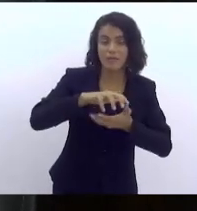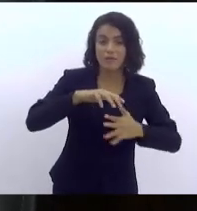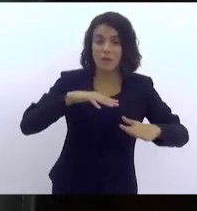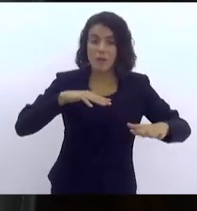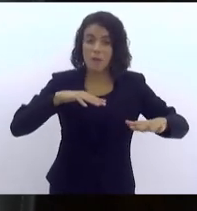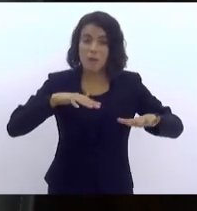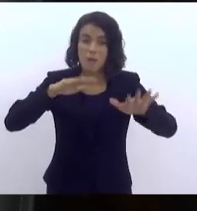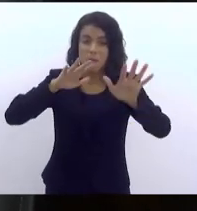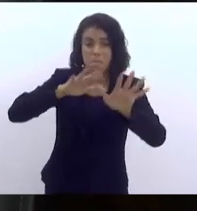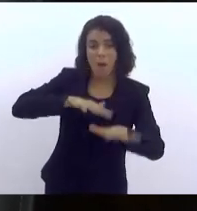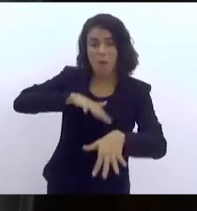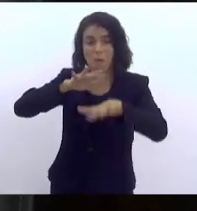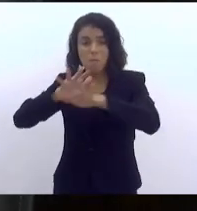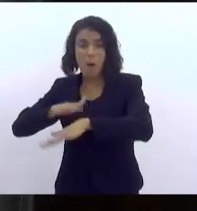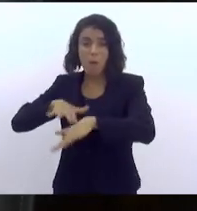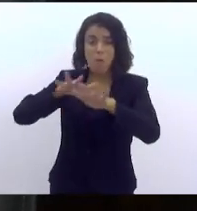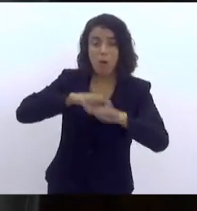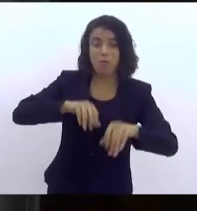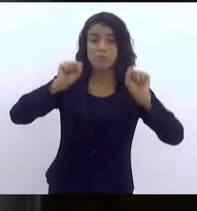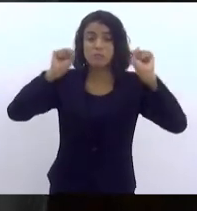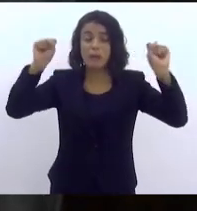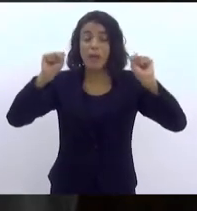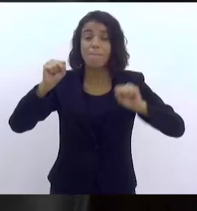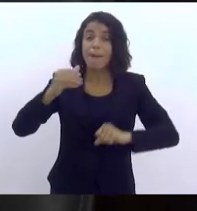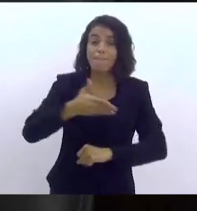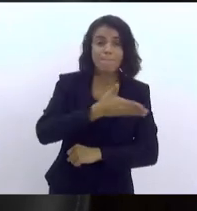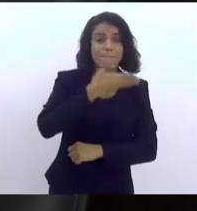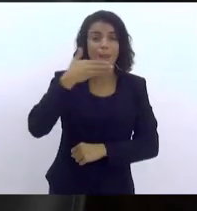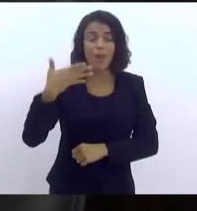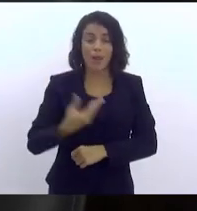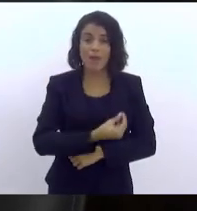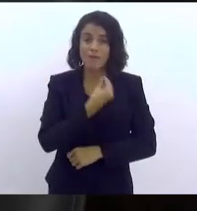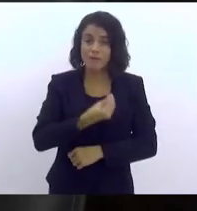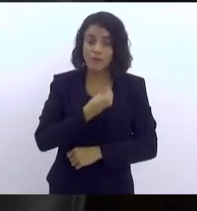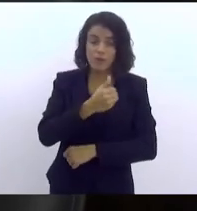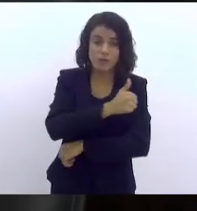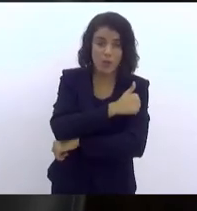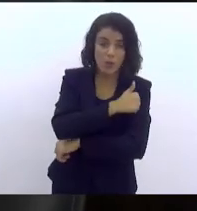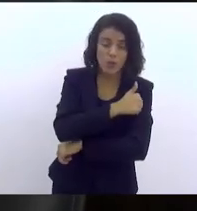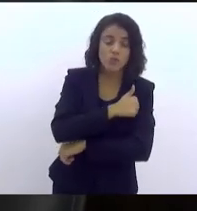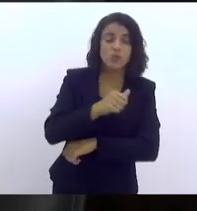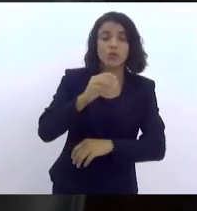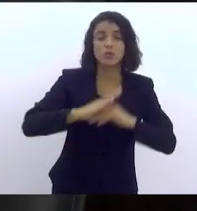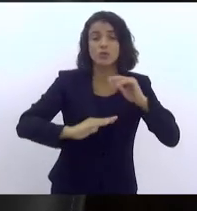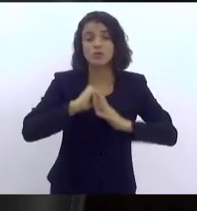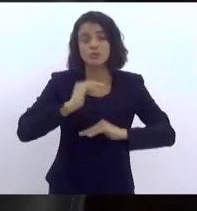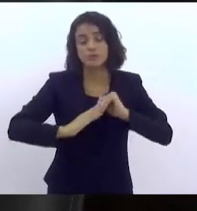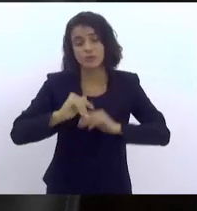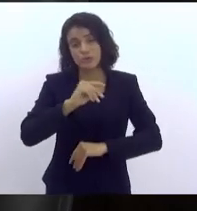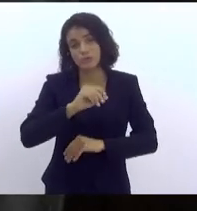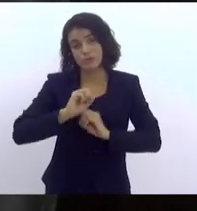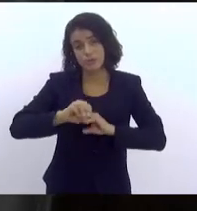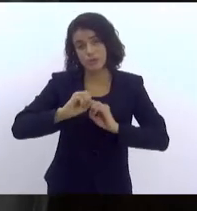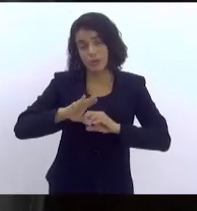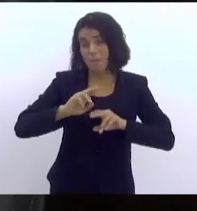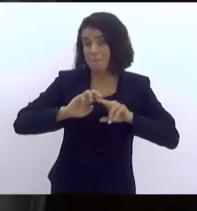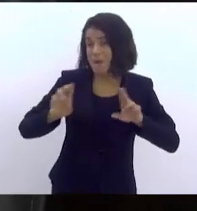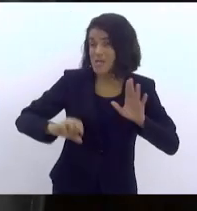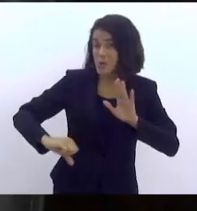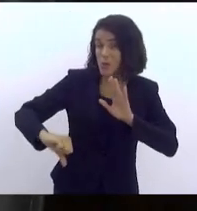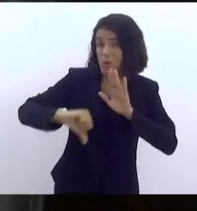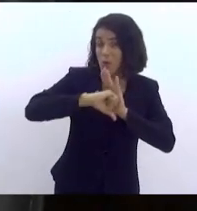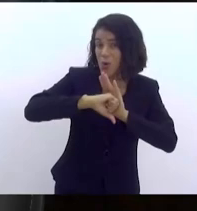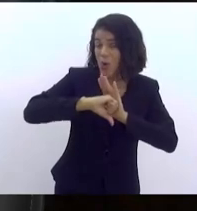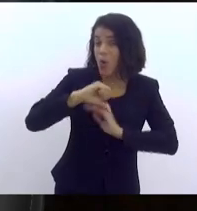manifestações para melhorar as condições de vida dos alunos e dos profissionais de educação mas a criminalização do